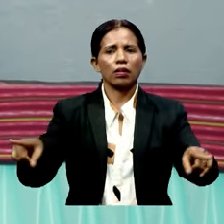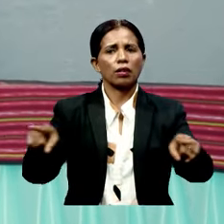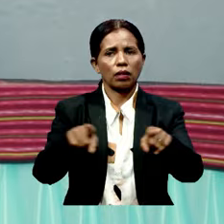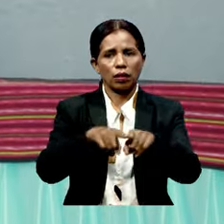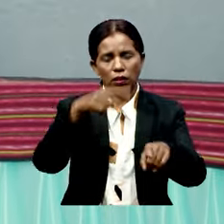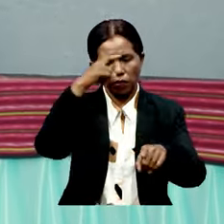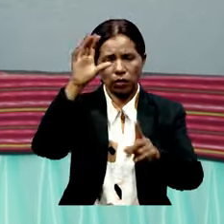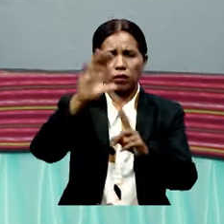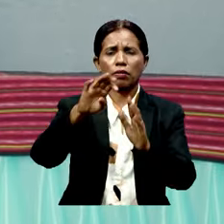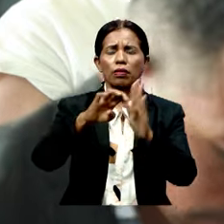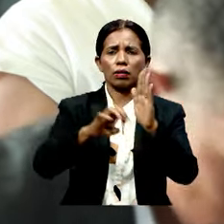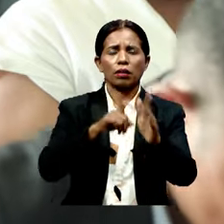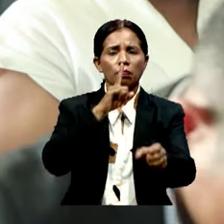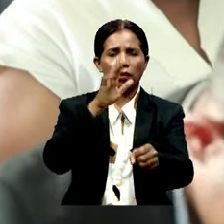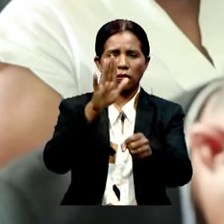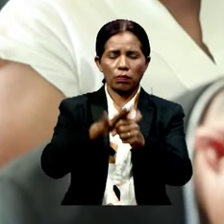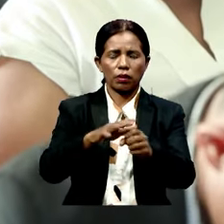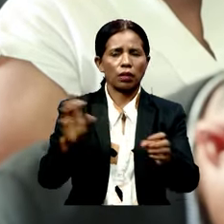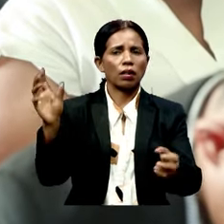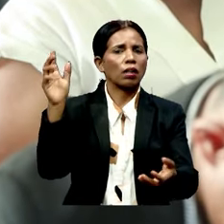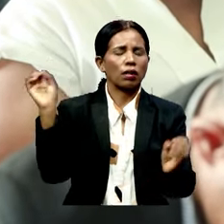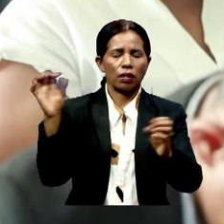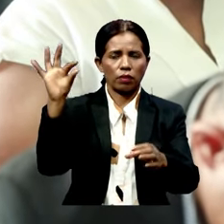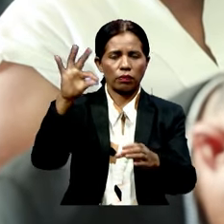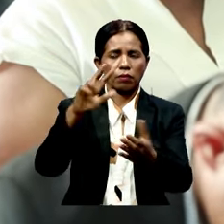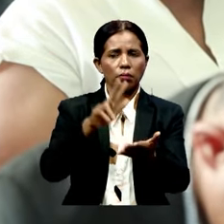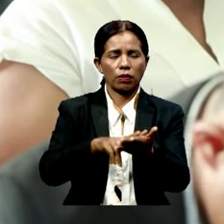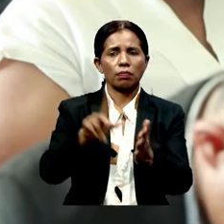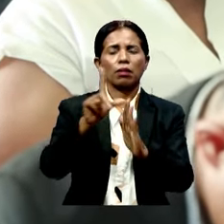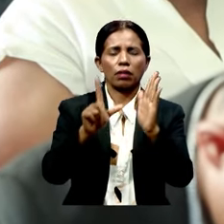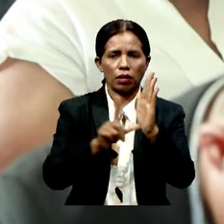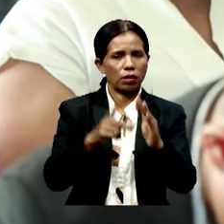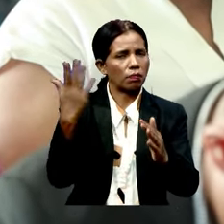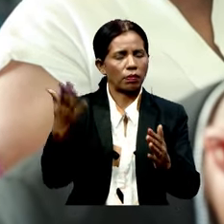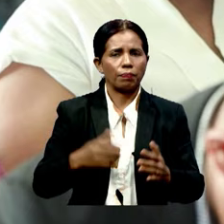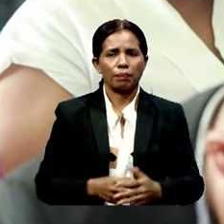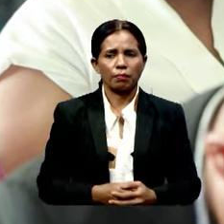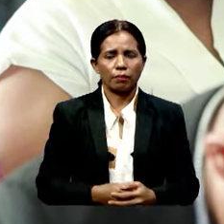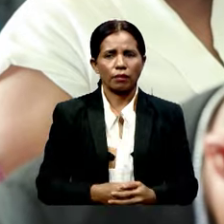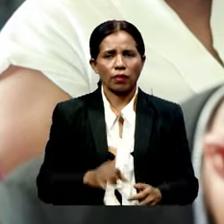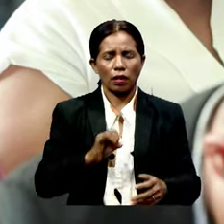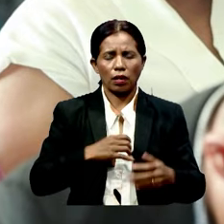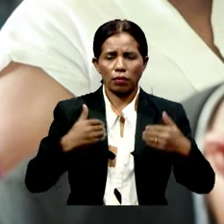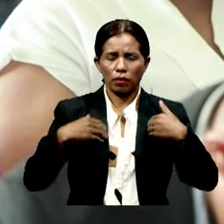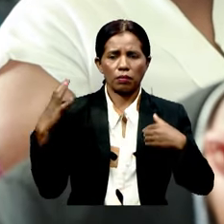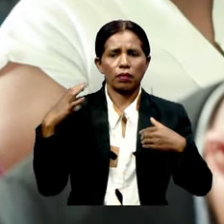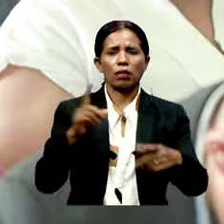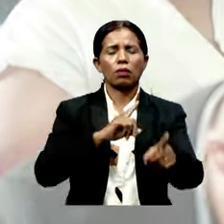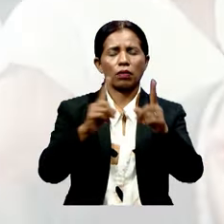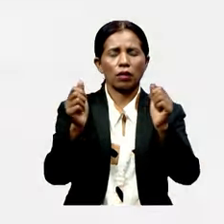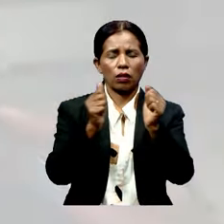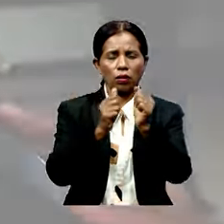o chefe de Estado promete se veta lei, refere. Havia capacidade para veta, e a segunda é uma volta na